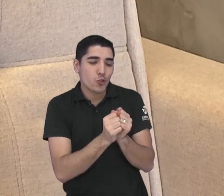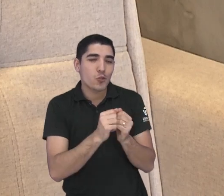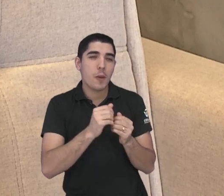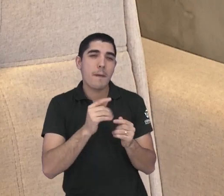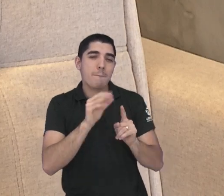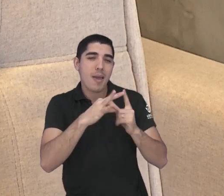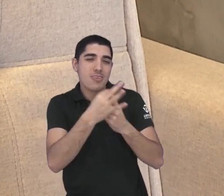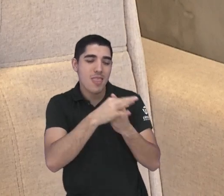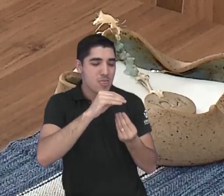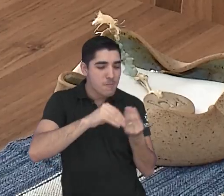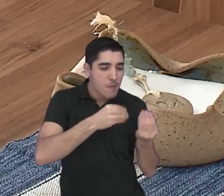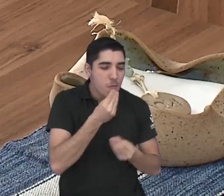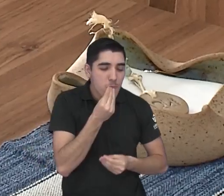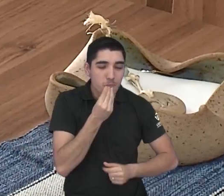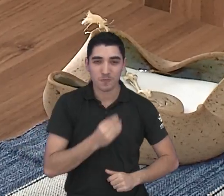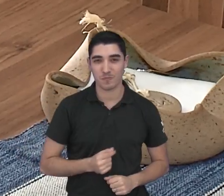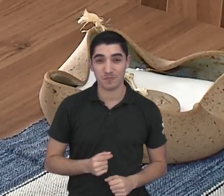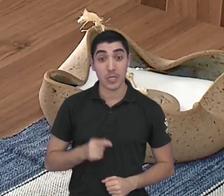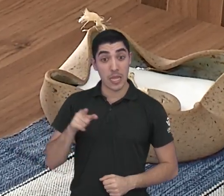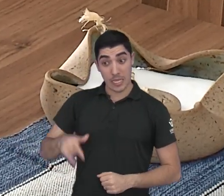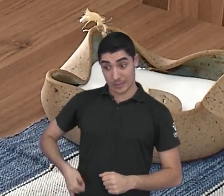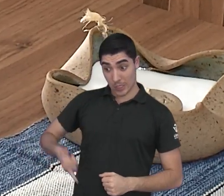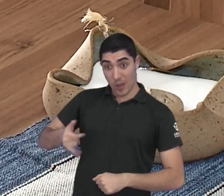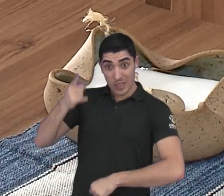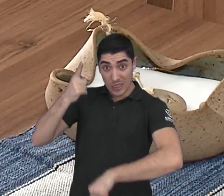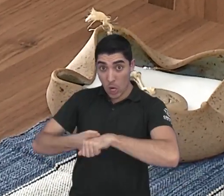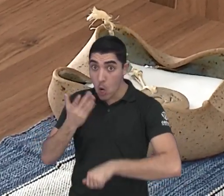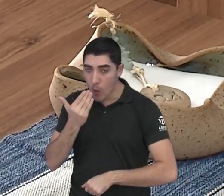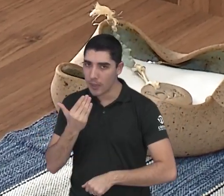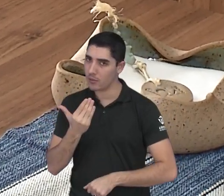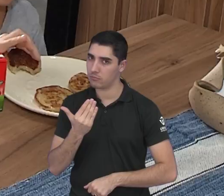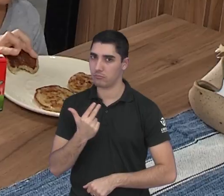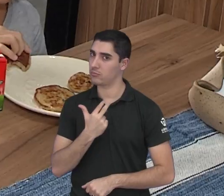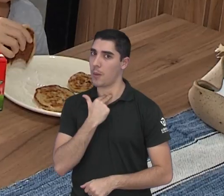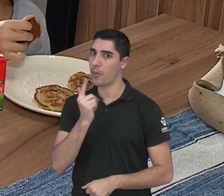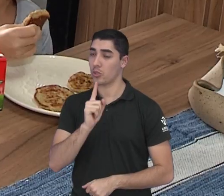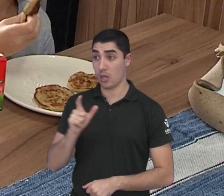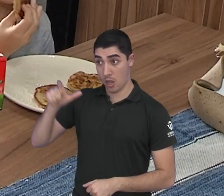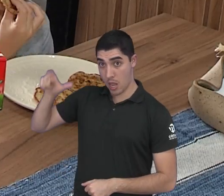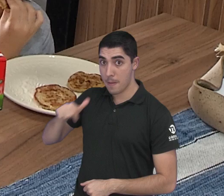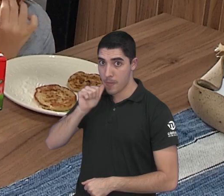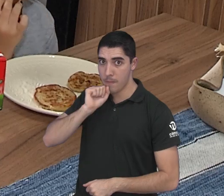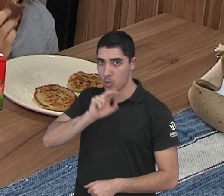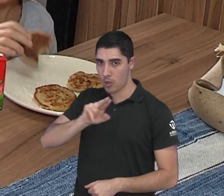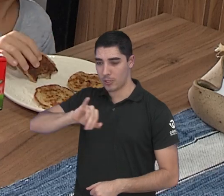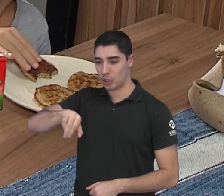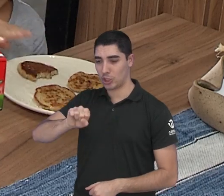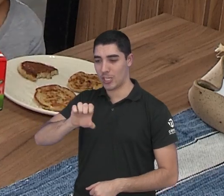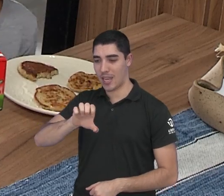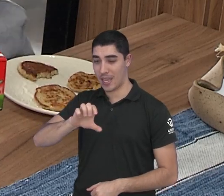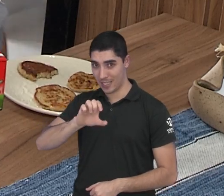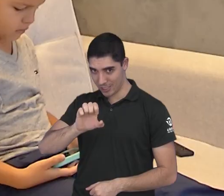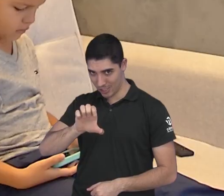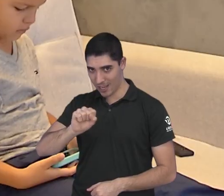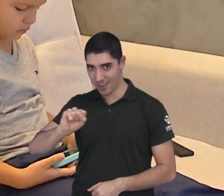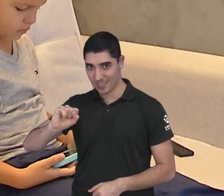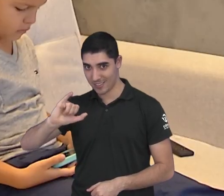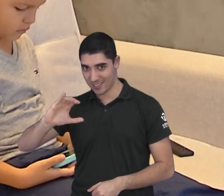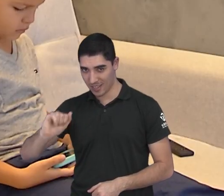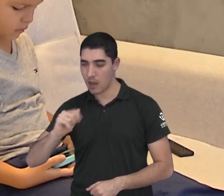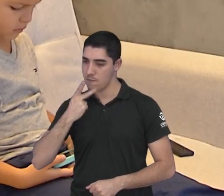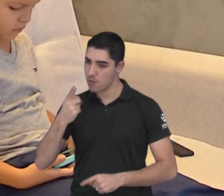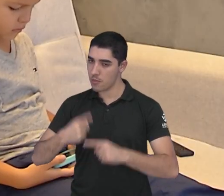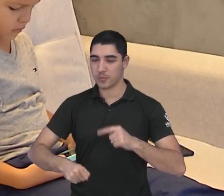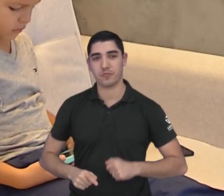panqueca de banana. Celular na hora das refeições é muito raro. A Jéssica restringe o máximo que pode. Às